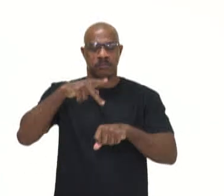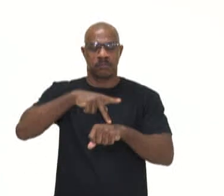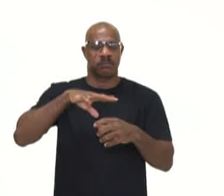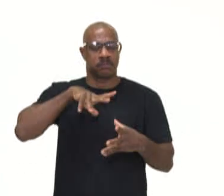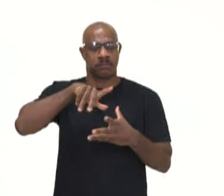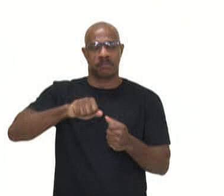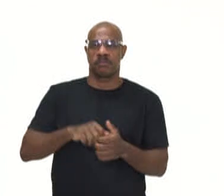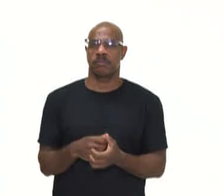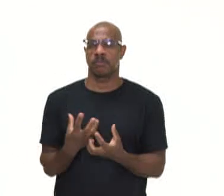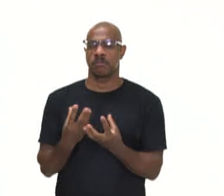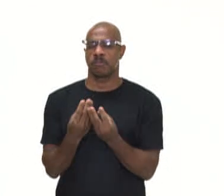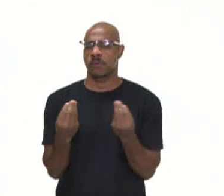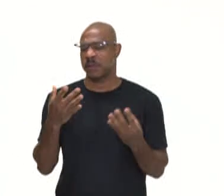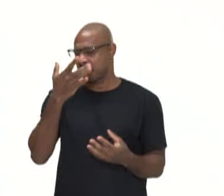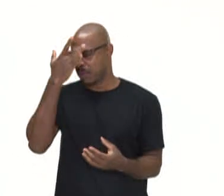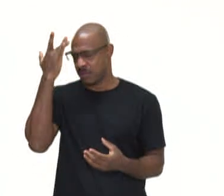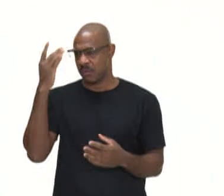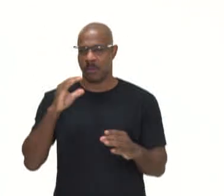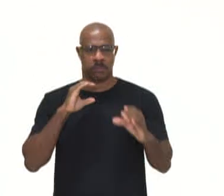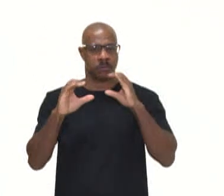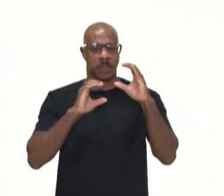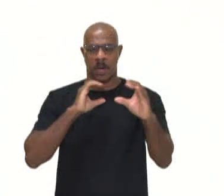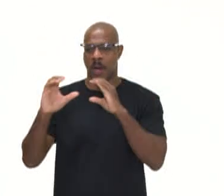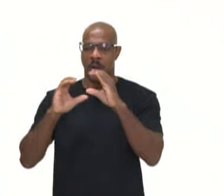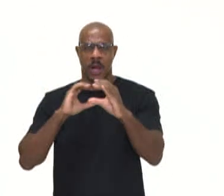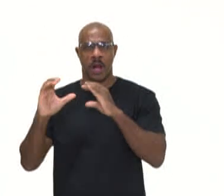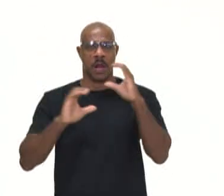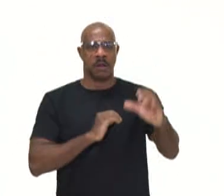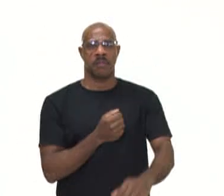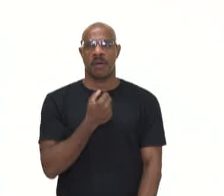É muita gente para você se comunicar